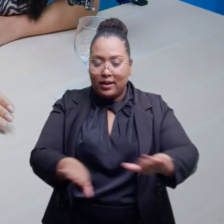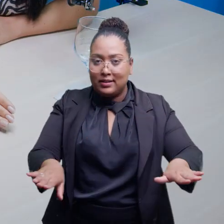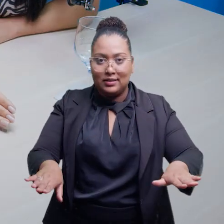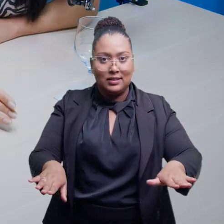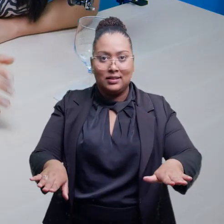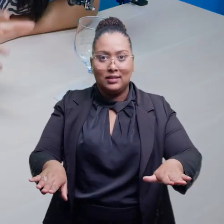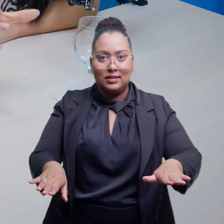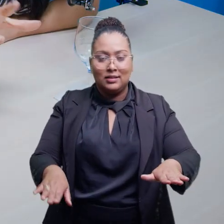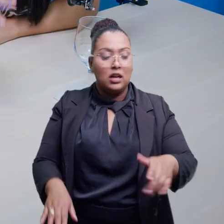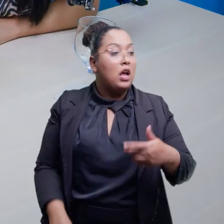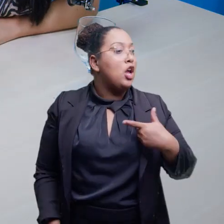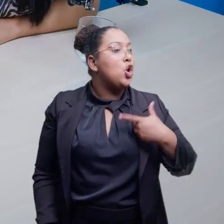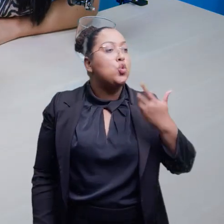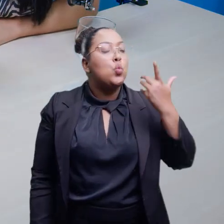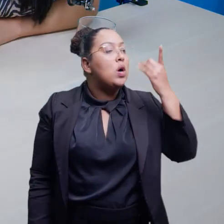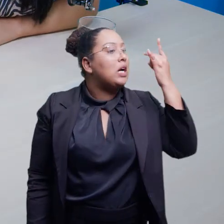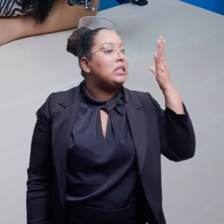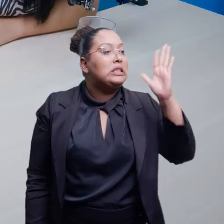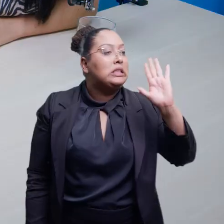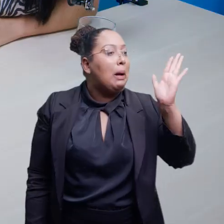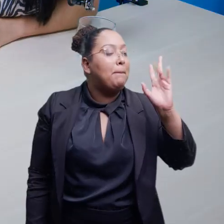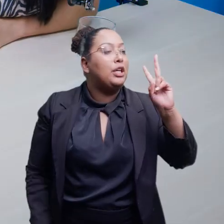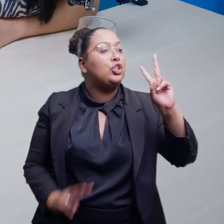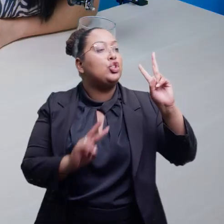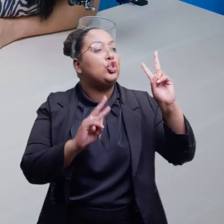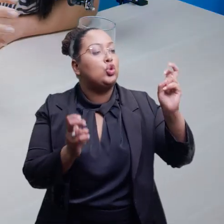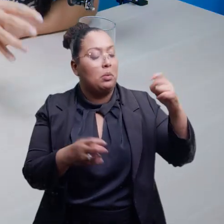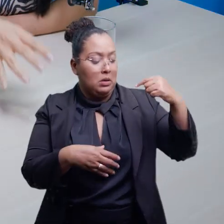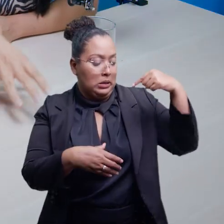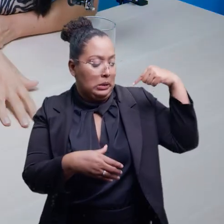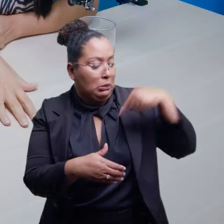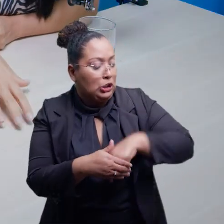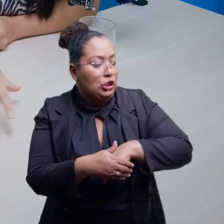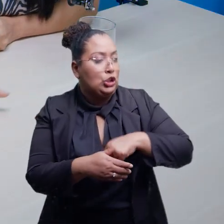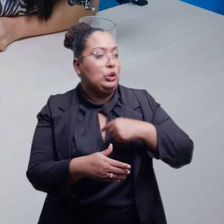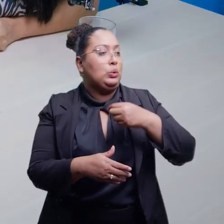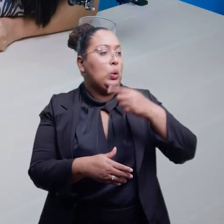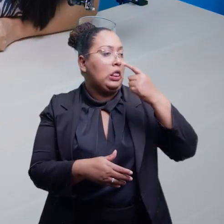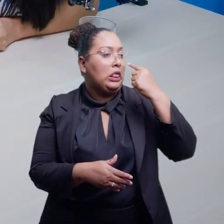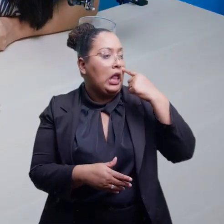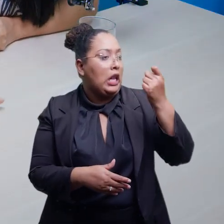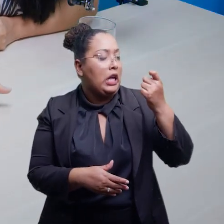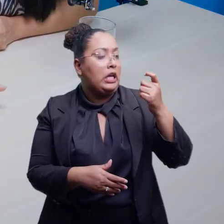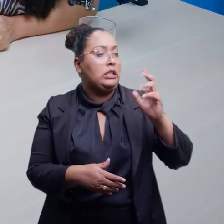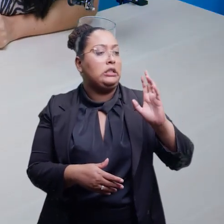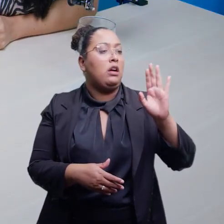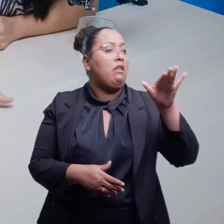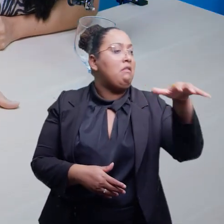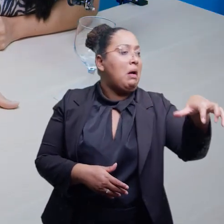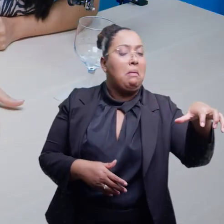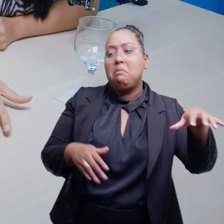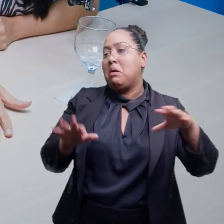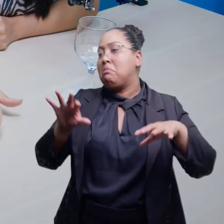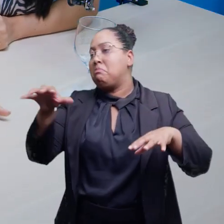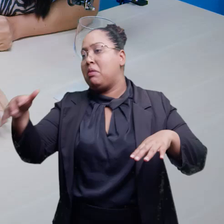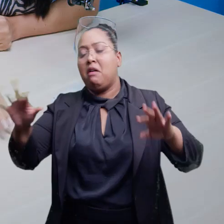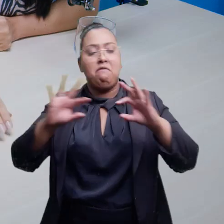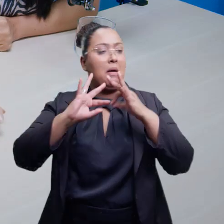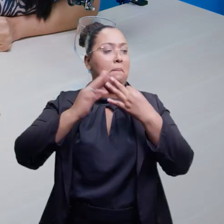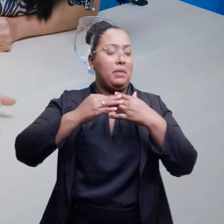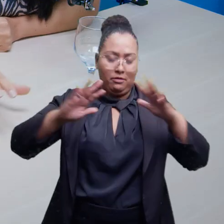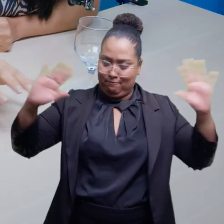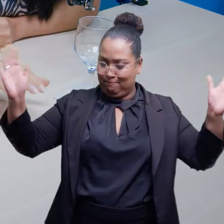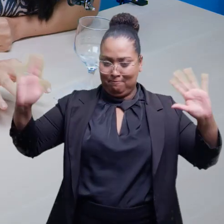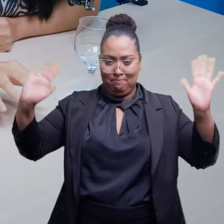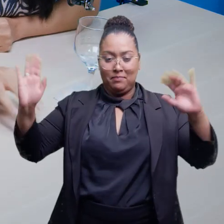estou pensando no melhor interesse subjetivo, eu não estou pensando no interesse de nenhuma das famílias, eu